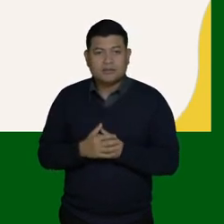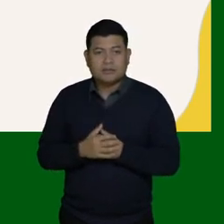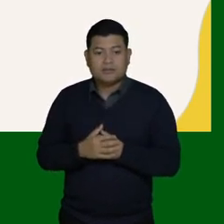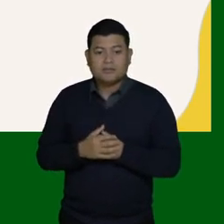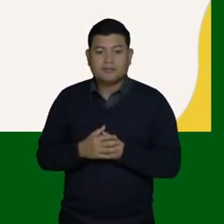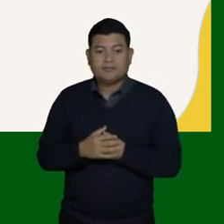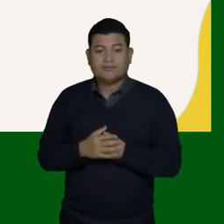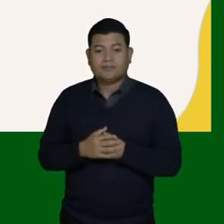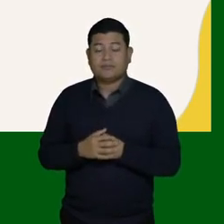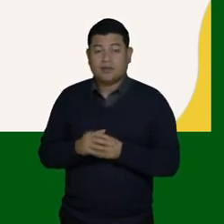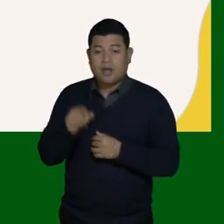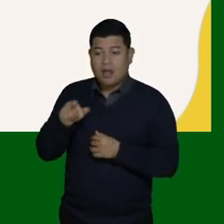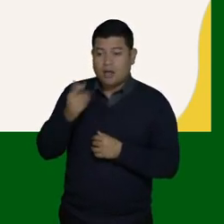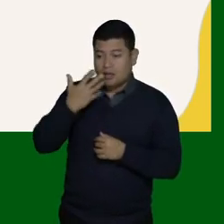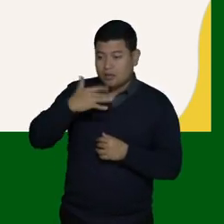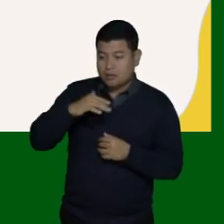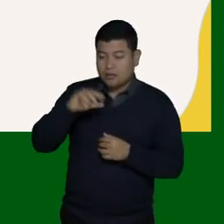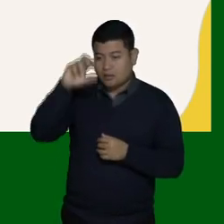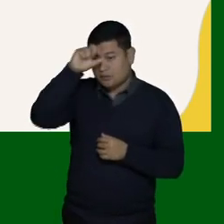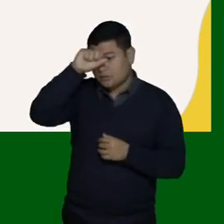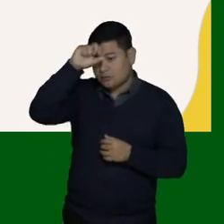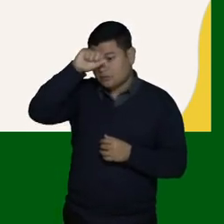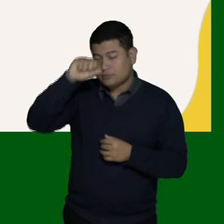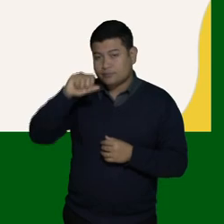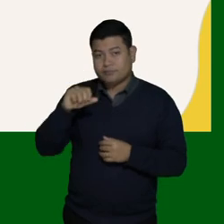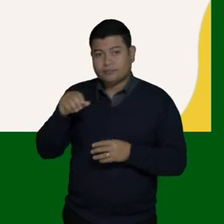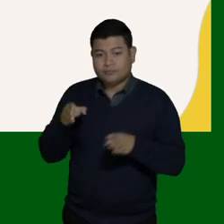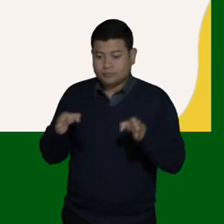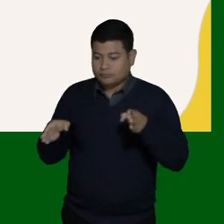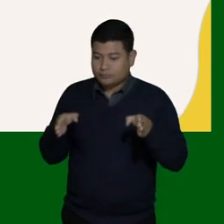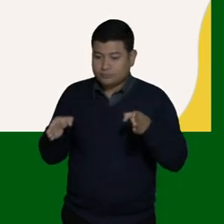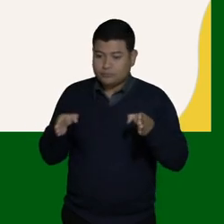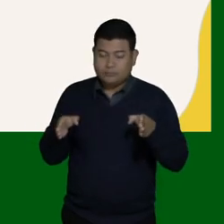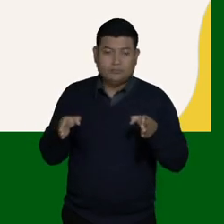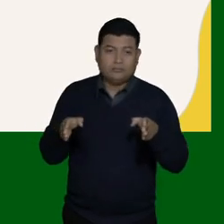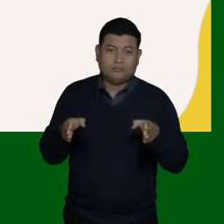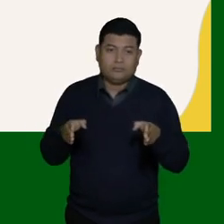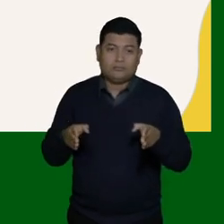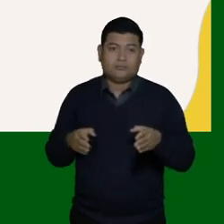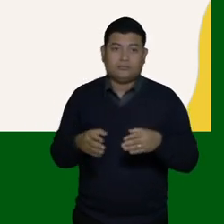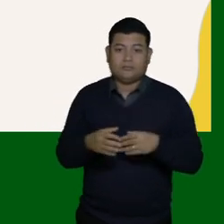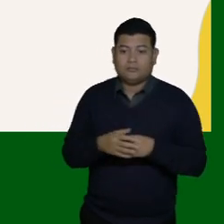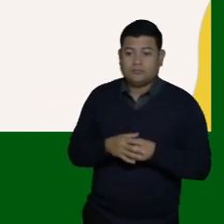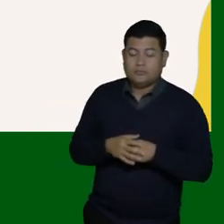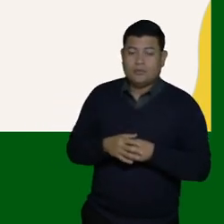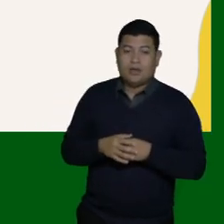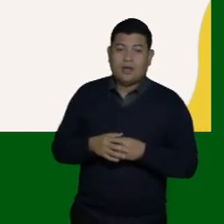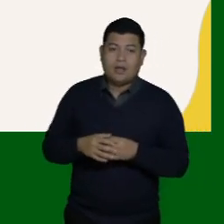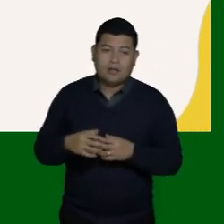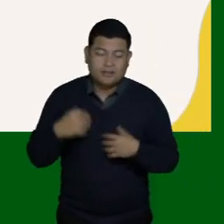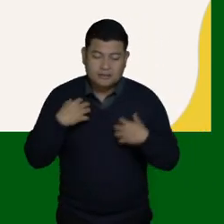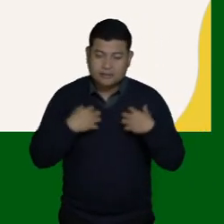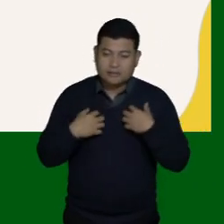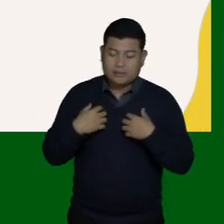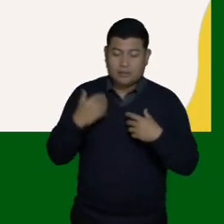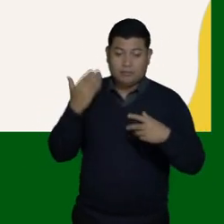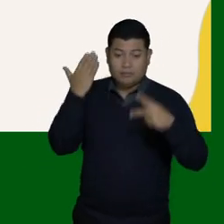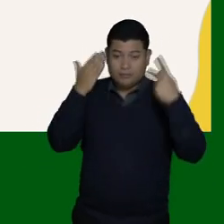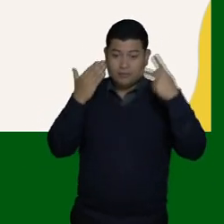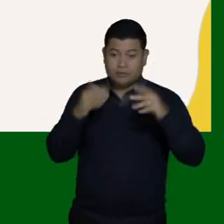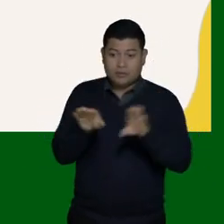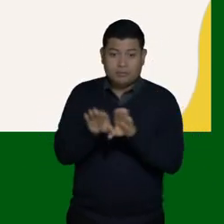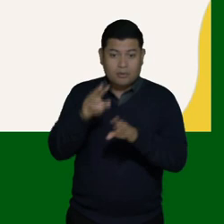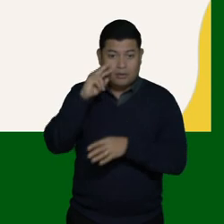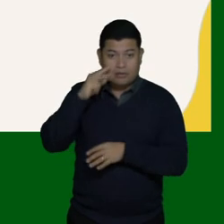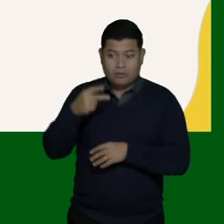aprender por um período sair daquela situação do desconforto psíquico e conseguir reconhecer que